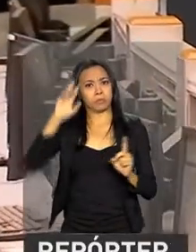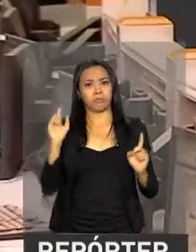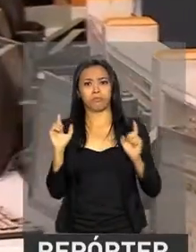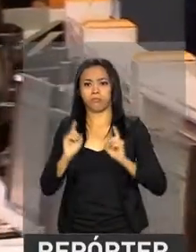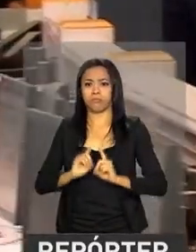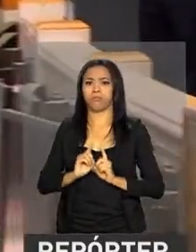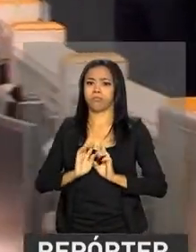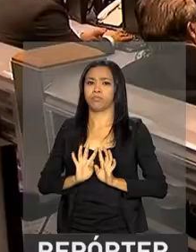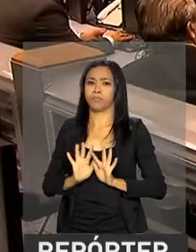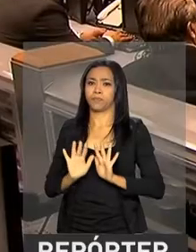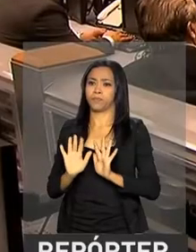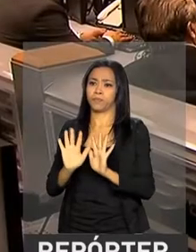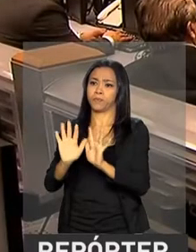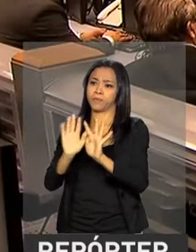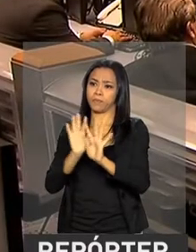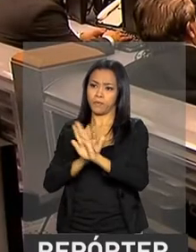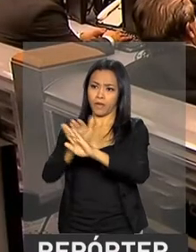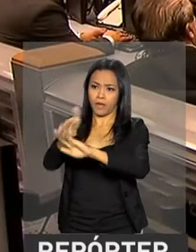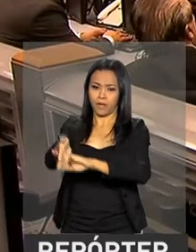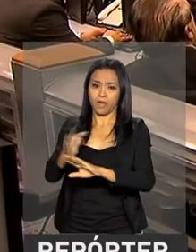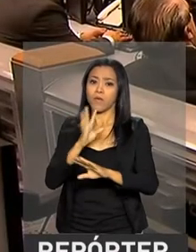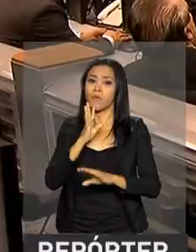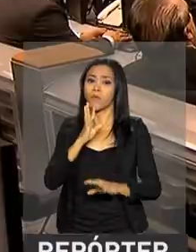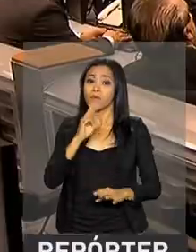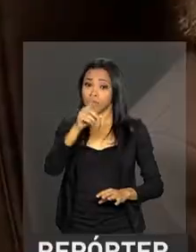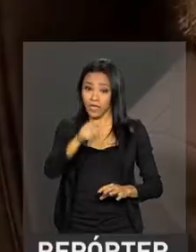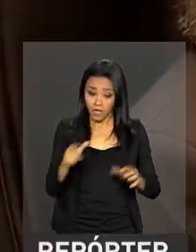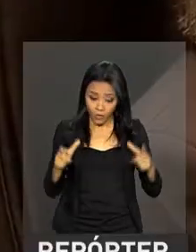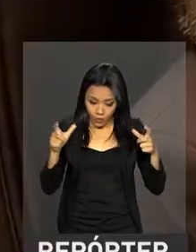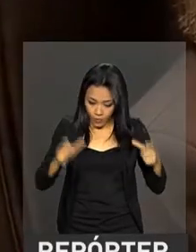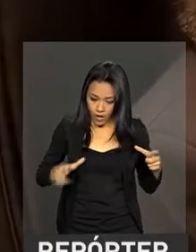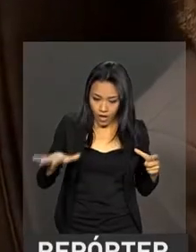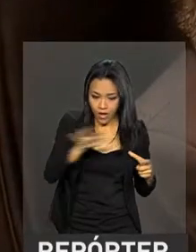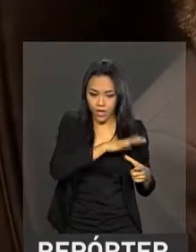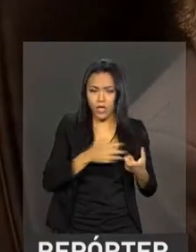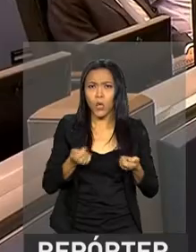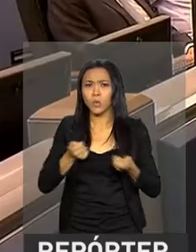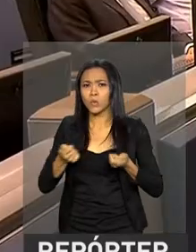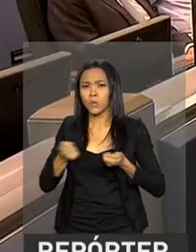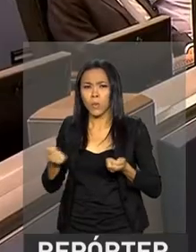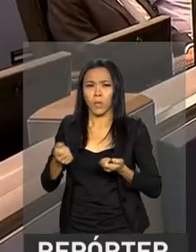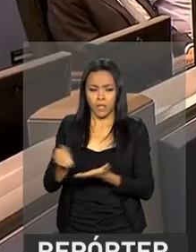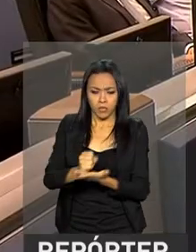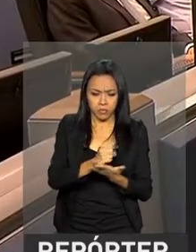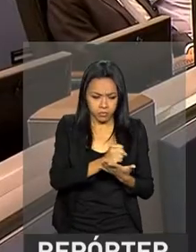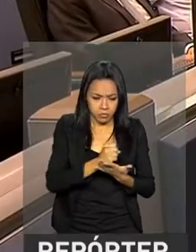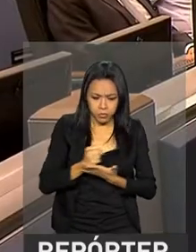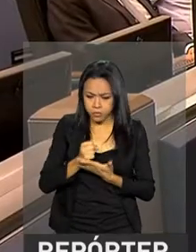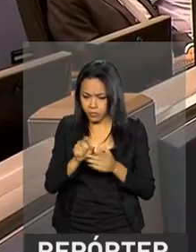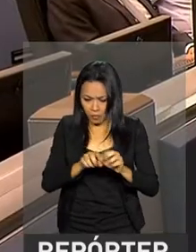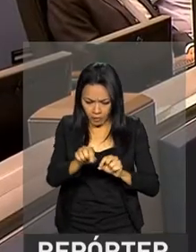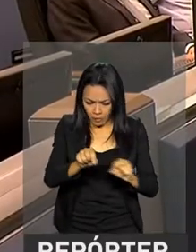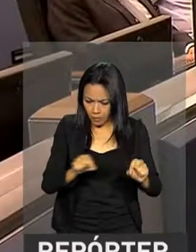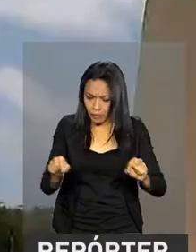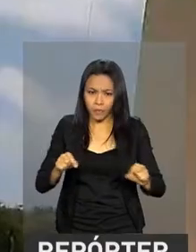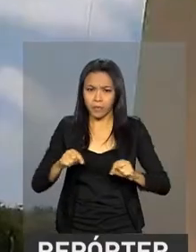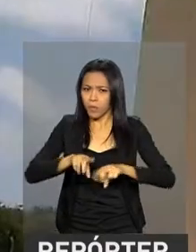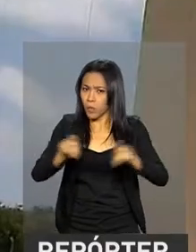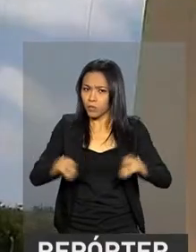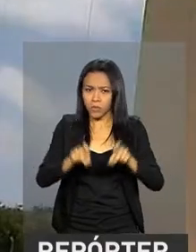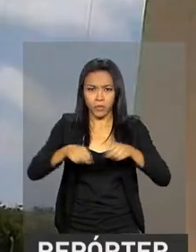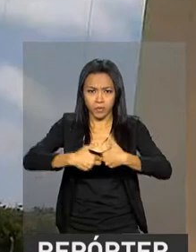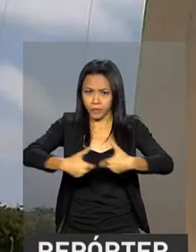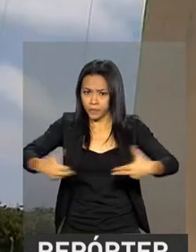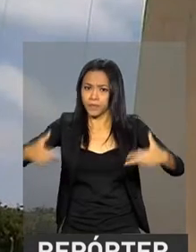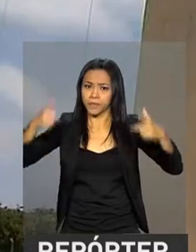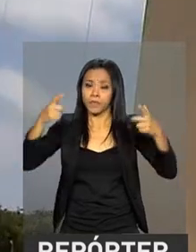como a sala de controle, onde fica o coração do centro e todas as ações são gerenciadas durante as operações. O Centro